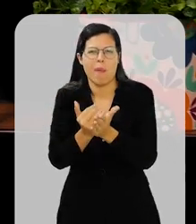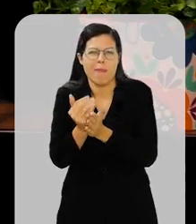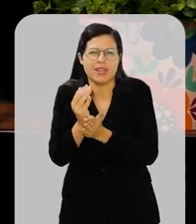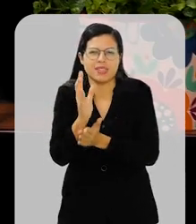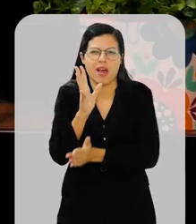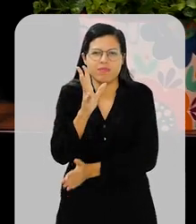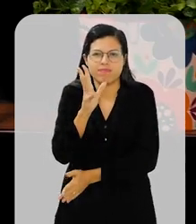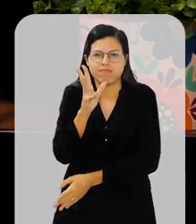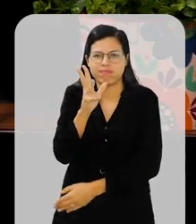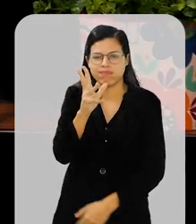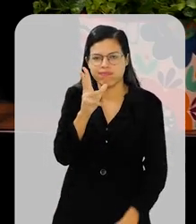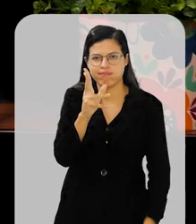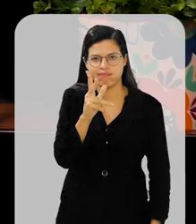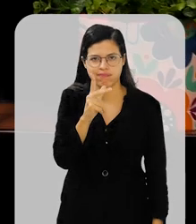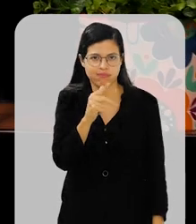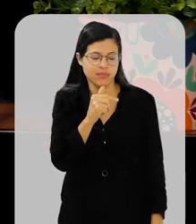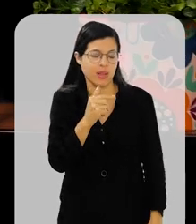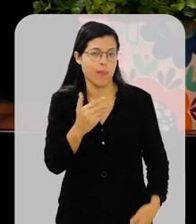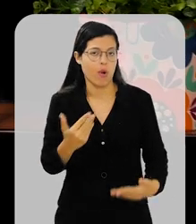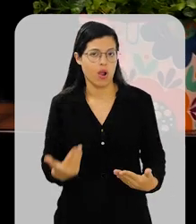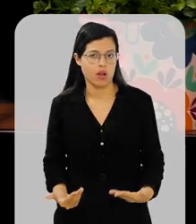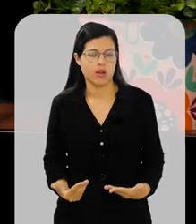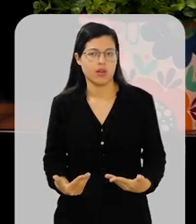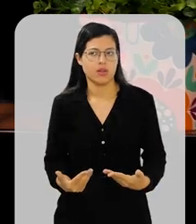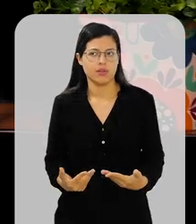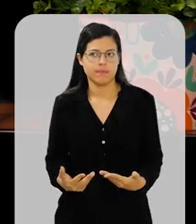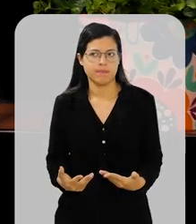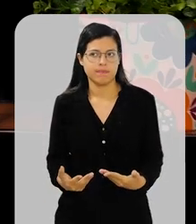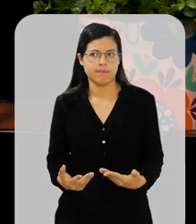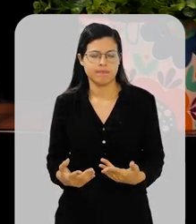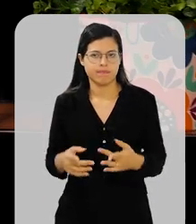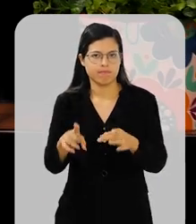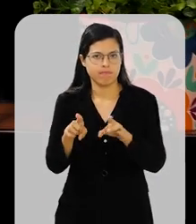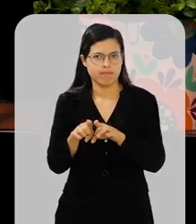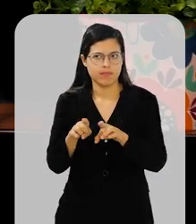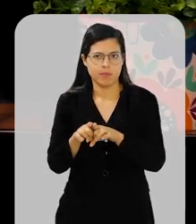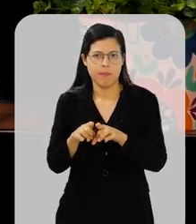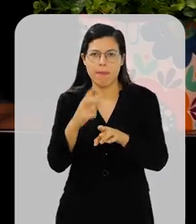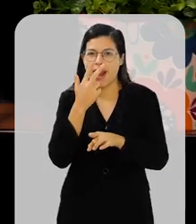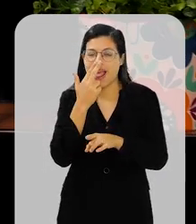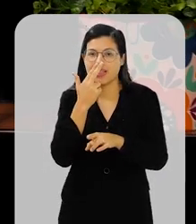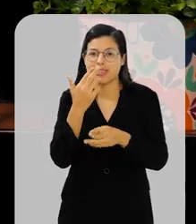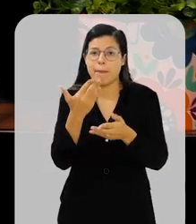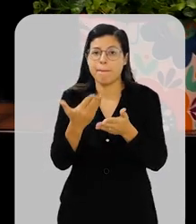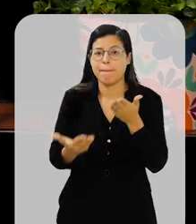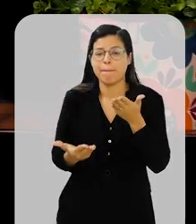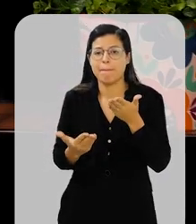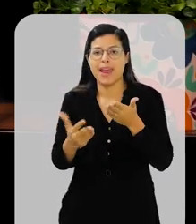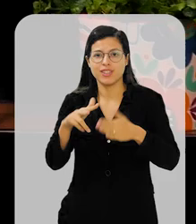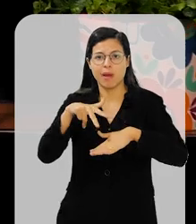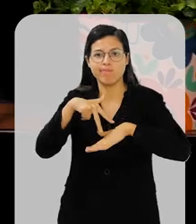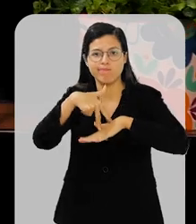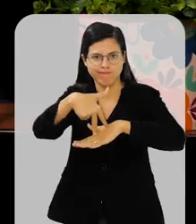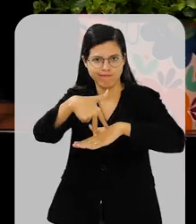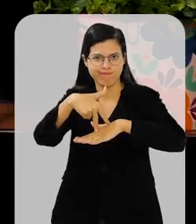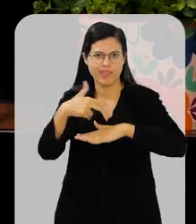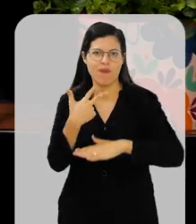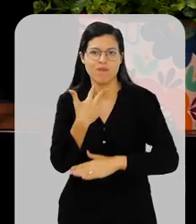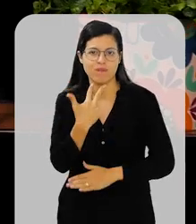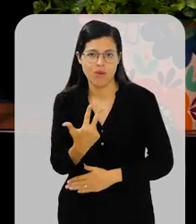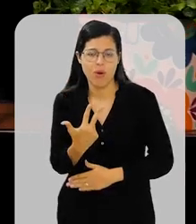começa a ficar lento, ele começa a ficar assim, sem ter a voz. É o